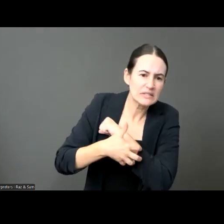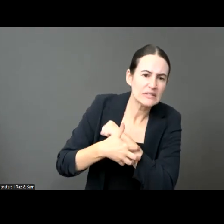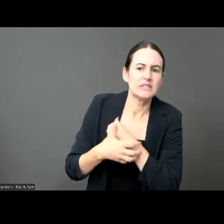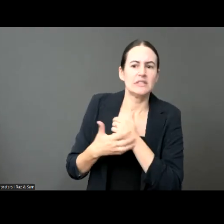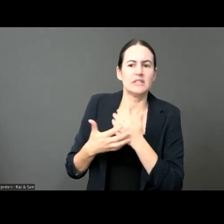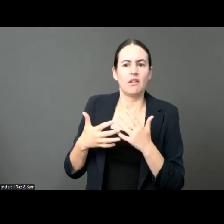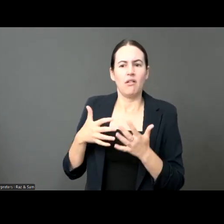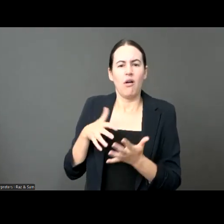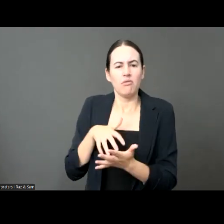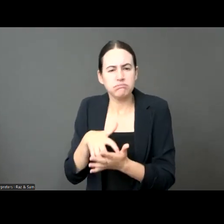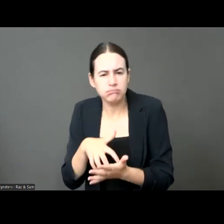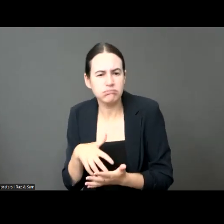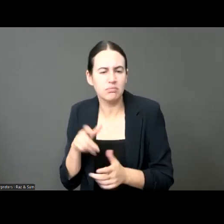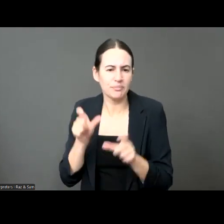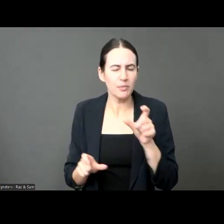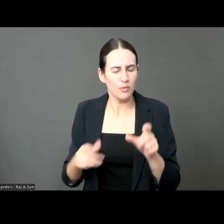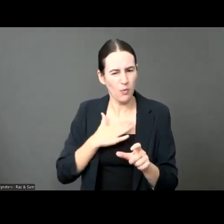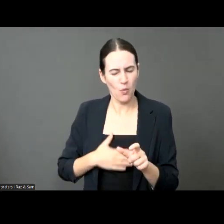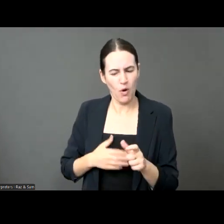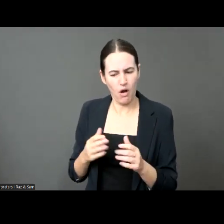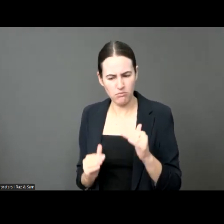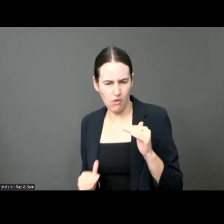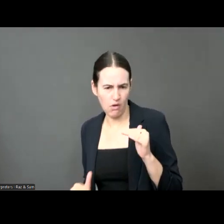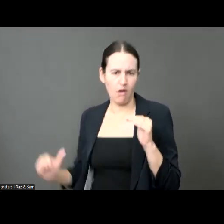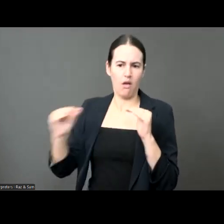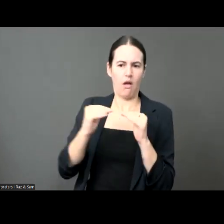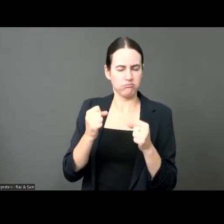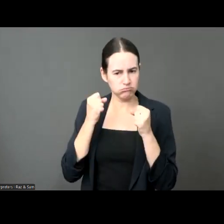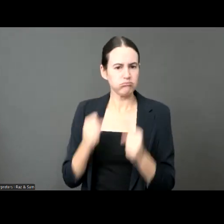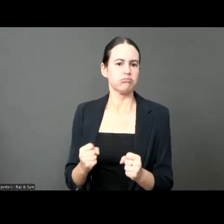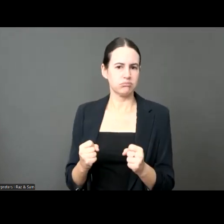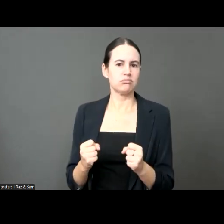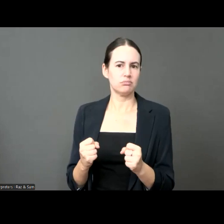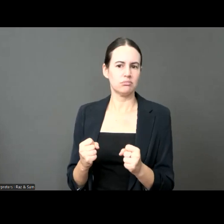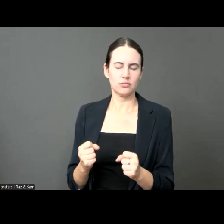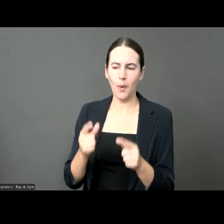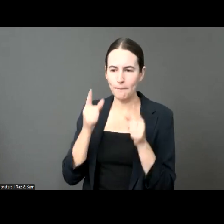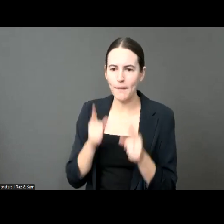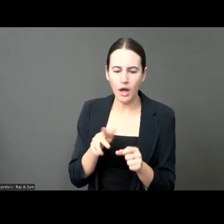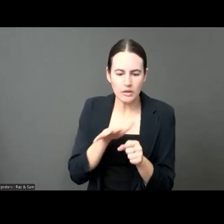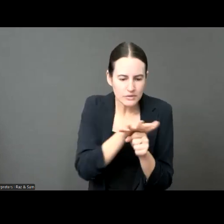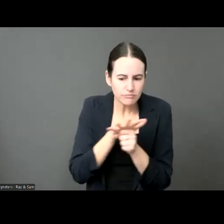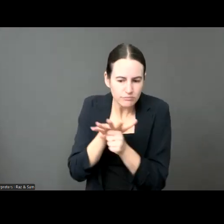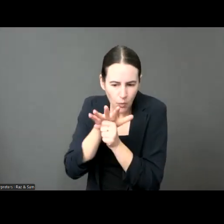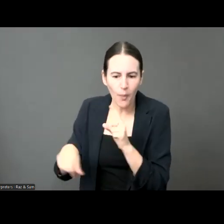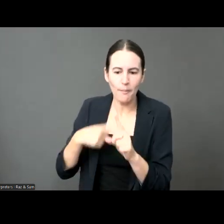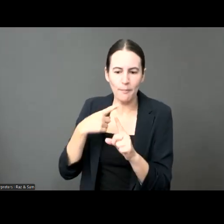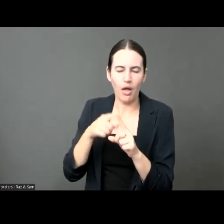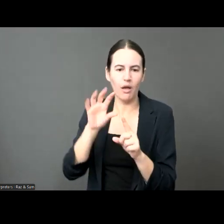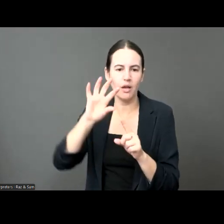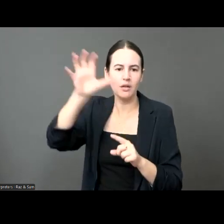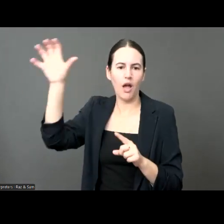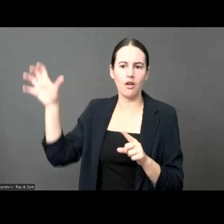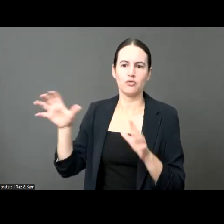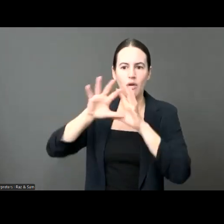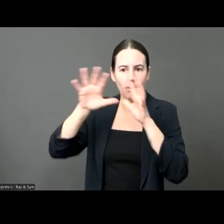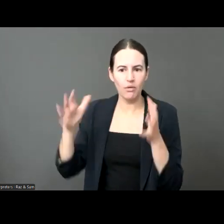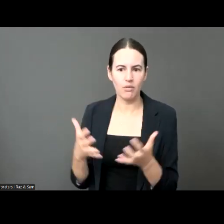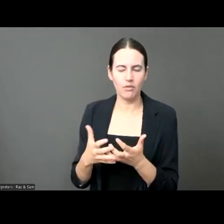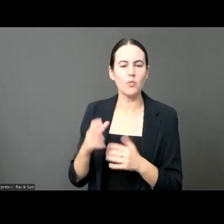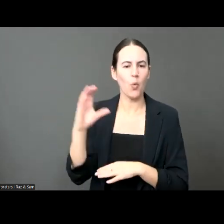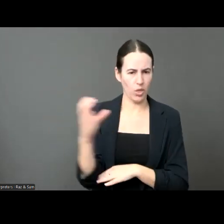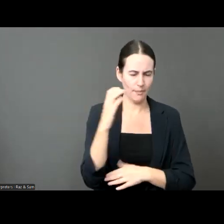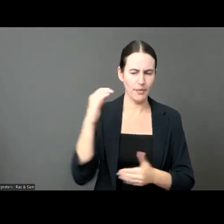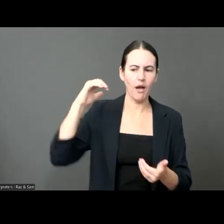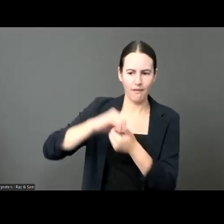que estão mais afetadas. Aumentamos justamente os concursos para isso, a ajuda,